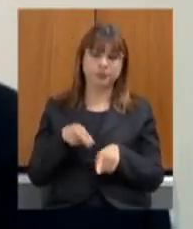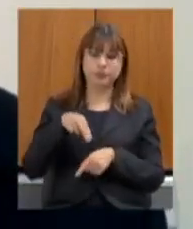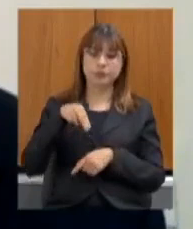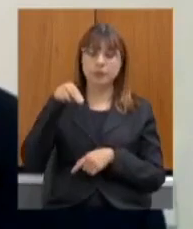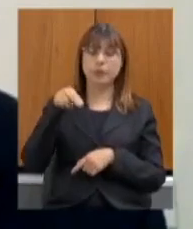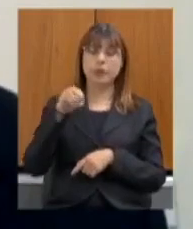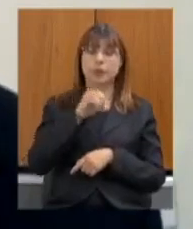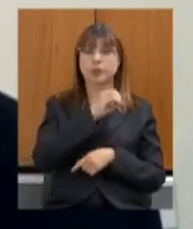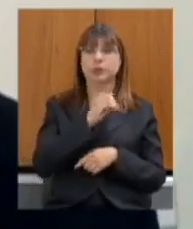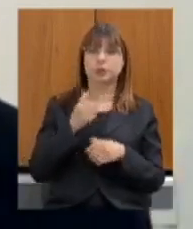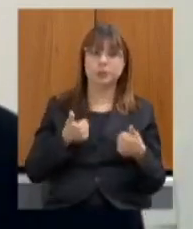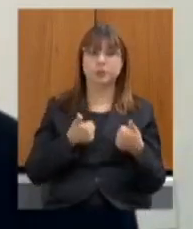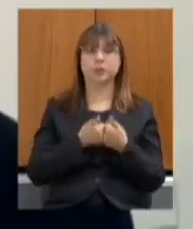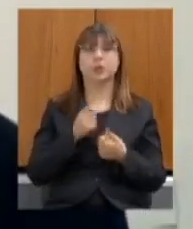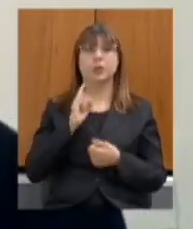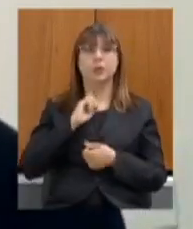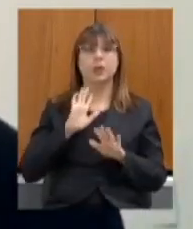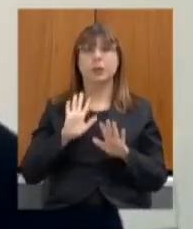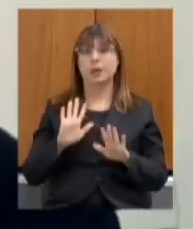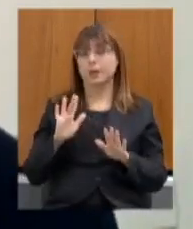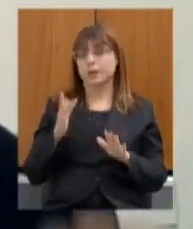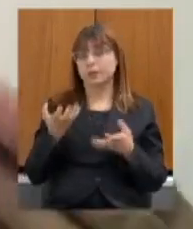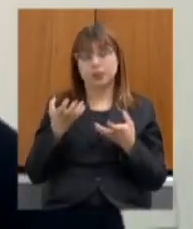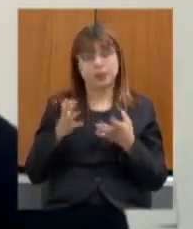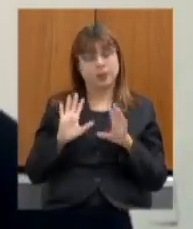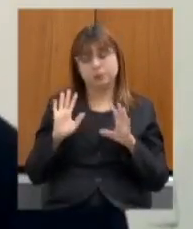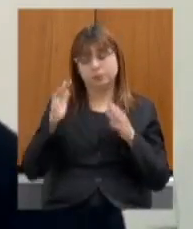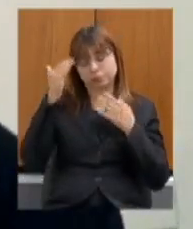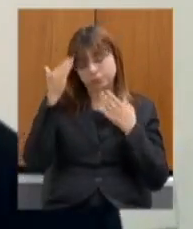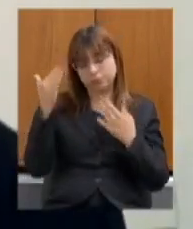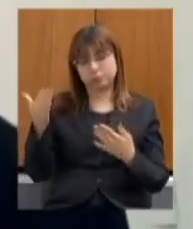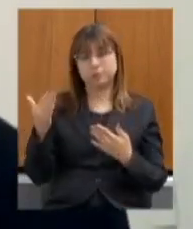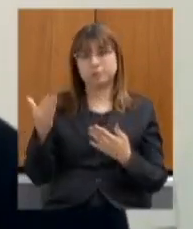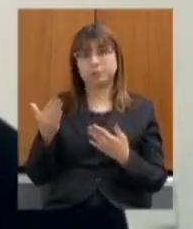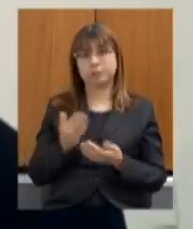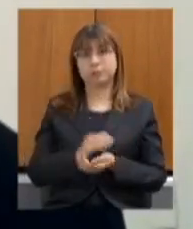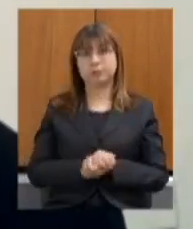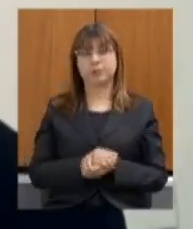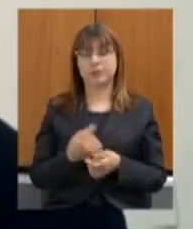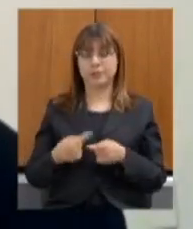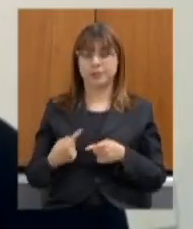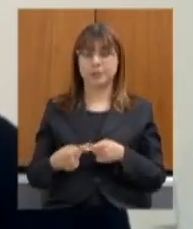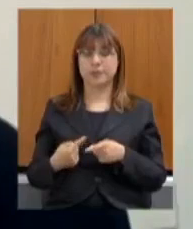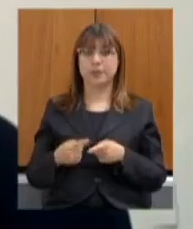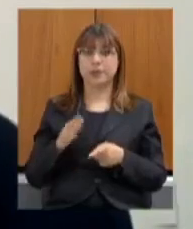próximo de Minas Gerais. Enfim, mas, de qualquer um mesmo, é só mesmo agradecer, já que estamos aí